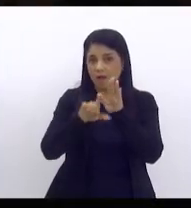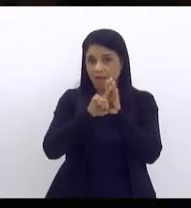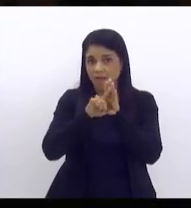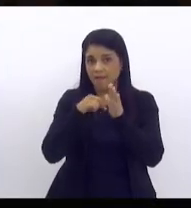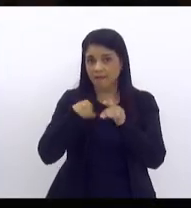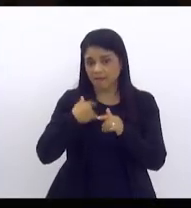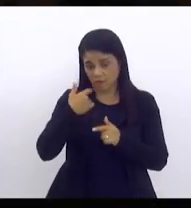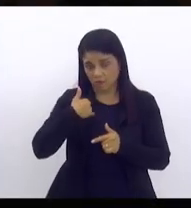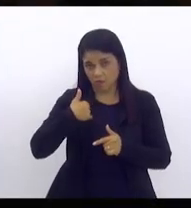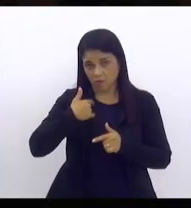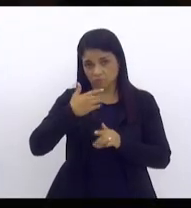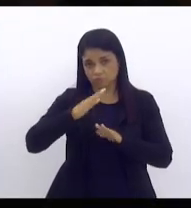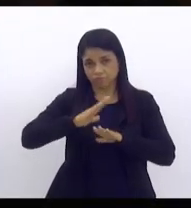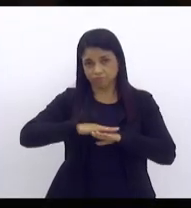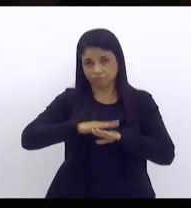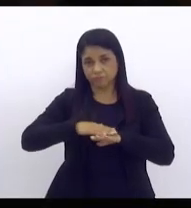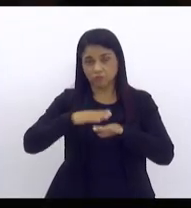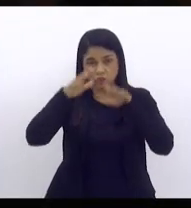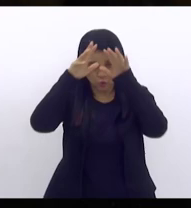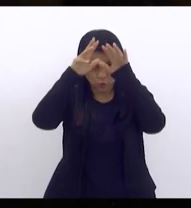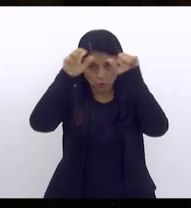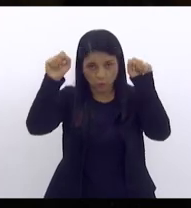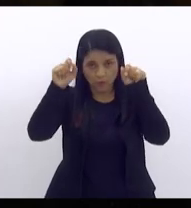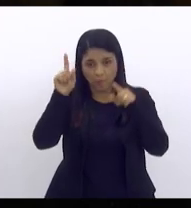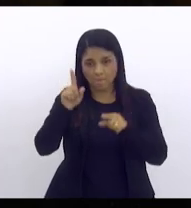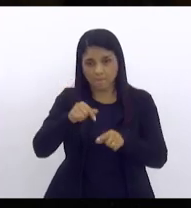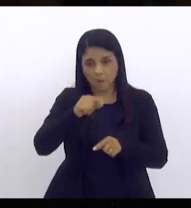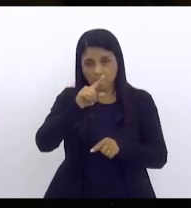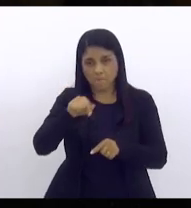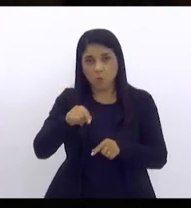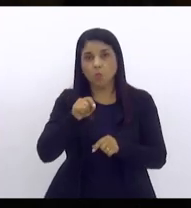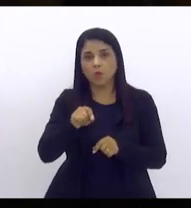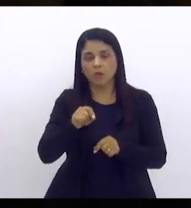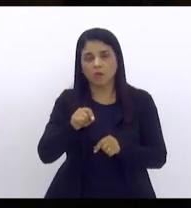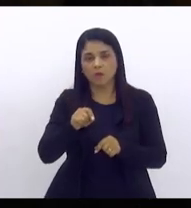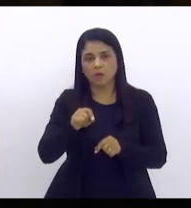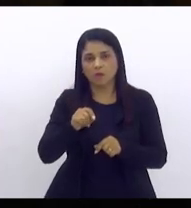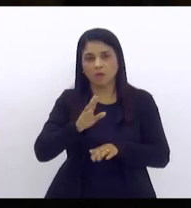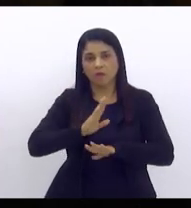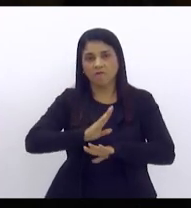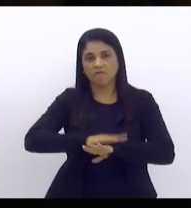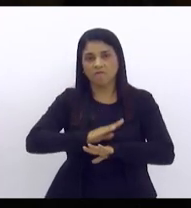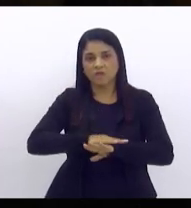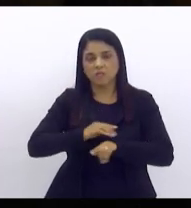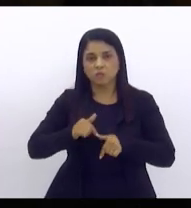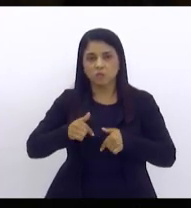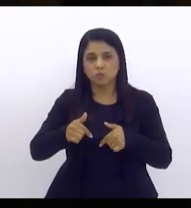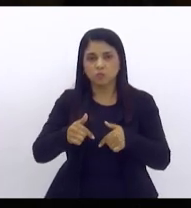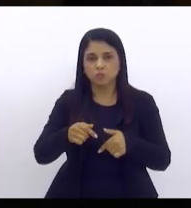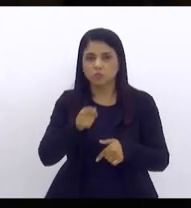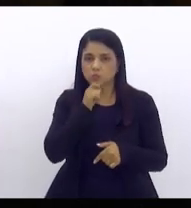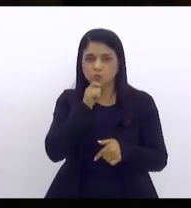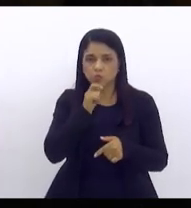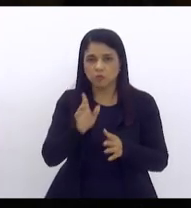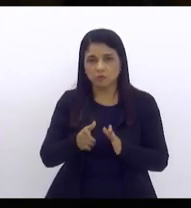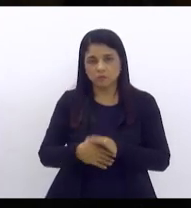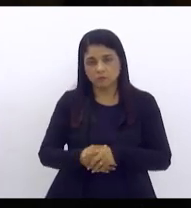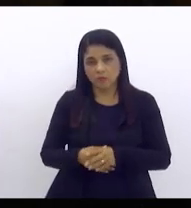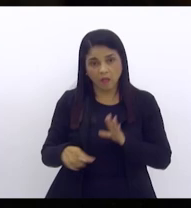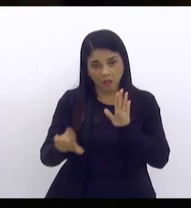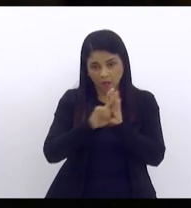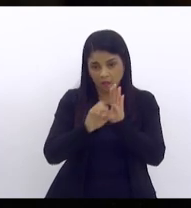caíram no Supremo por vício de iniciativa. Está pronta a lei, é só mandar de